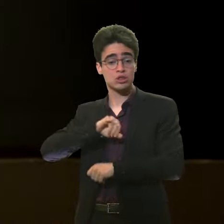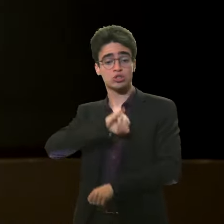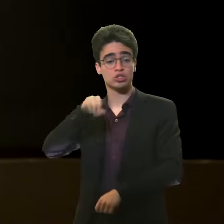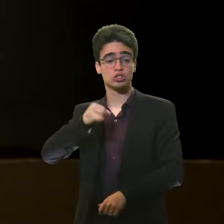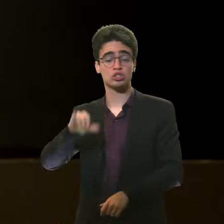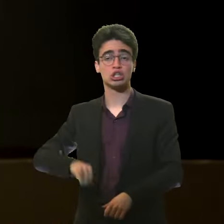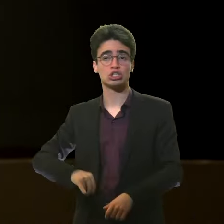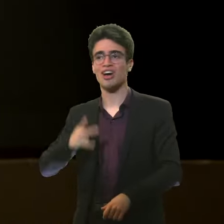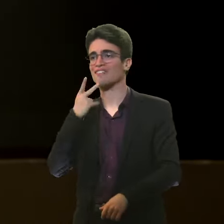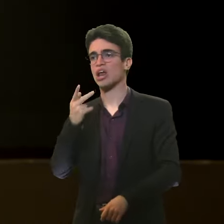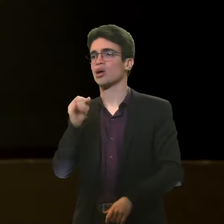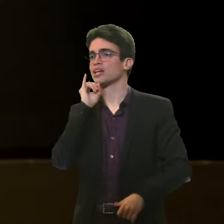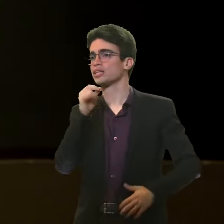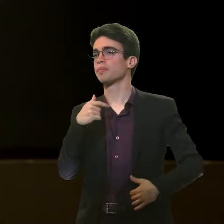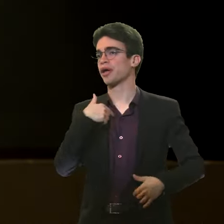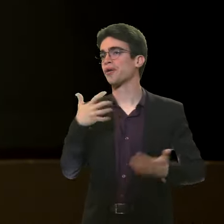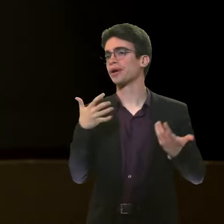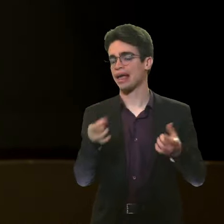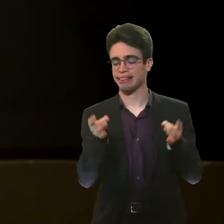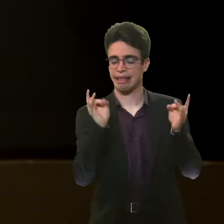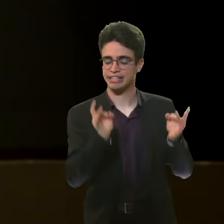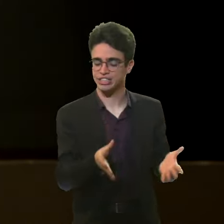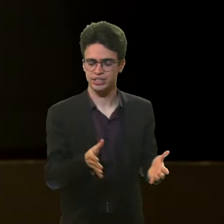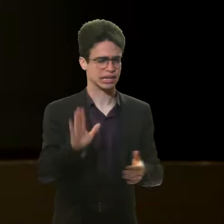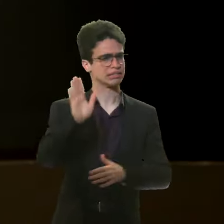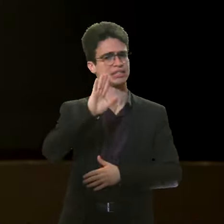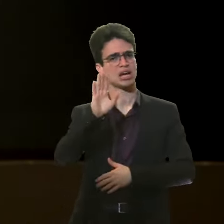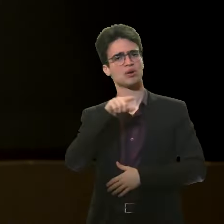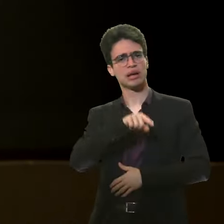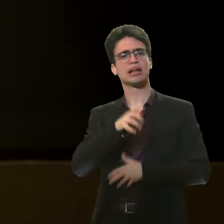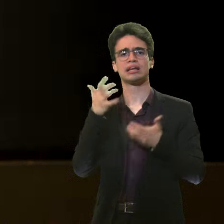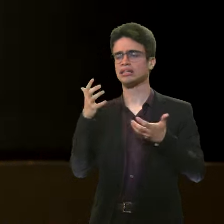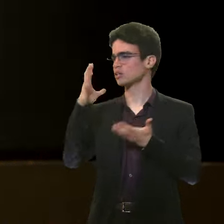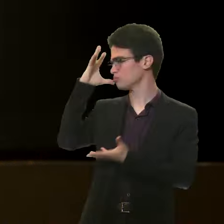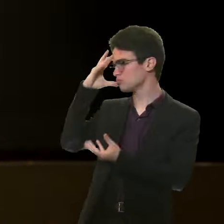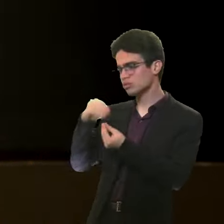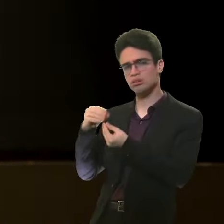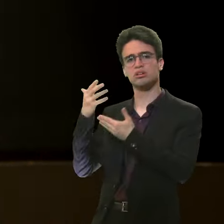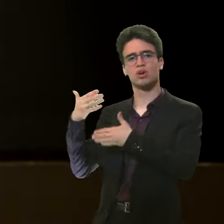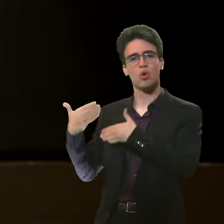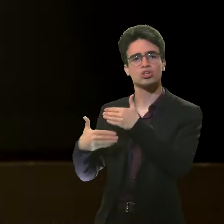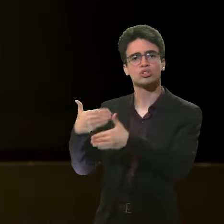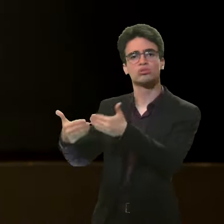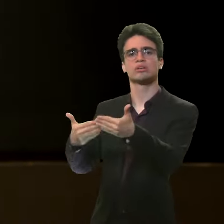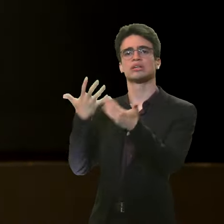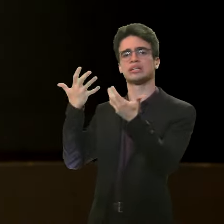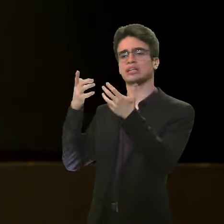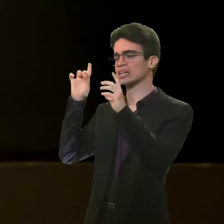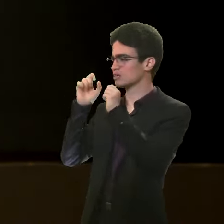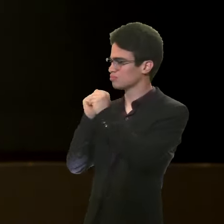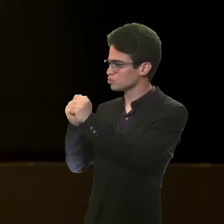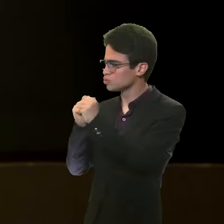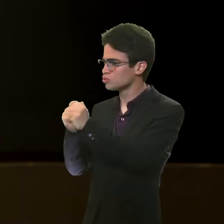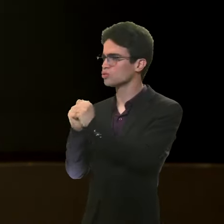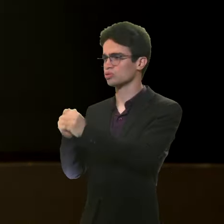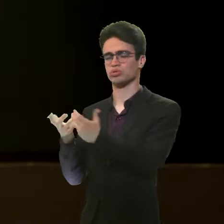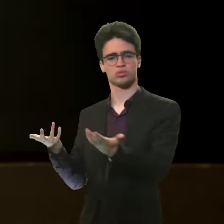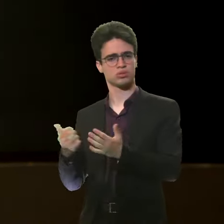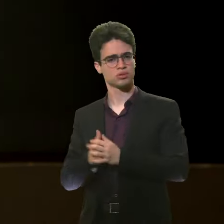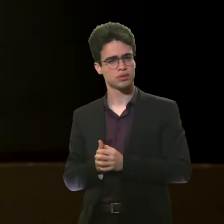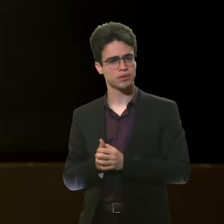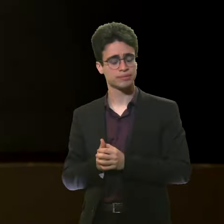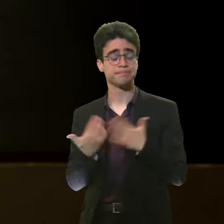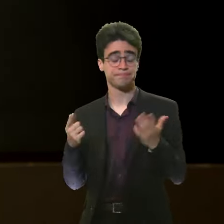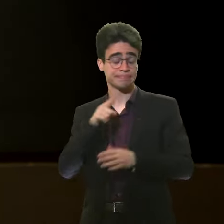queria desistir, mas como alguém que queria entender, como alguém que queria continuar, como alguém que queria estar perto do Senhor. Sabe, por